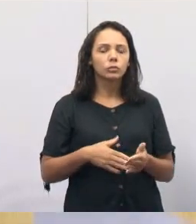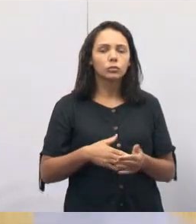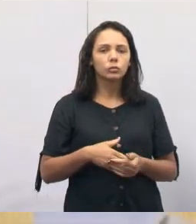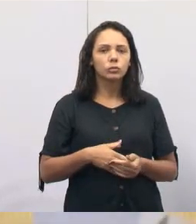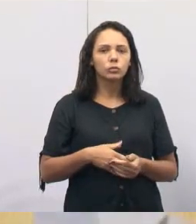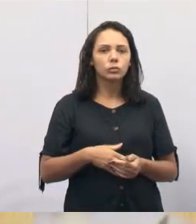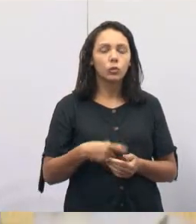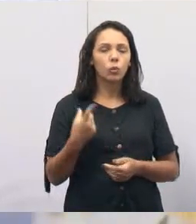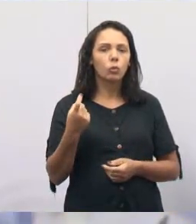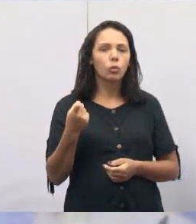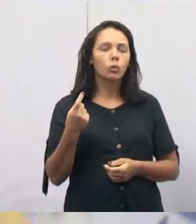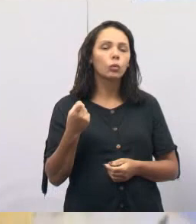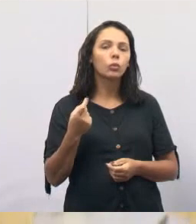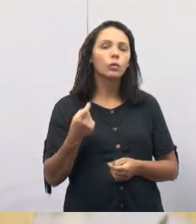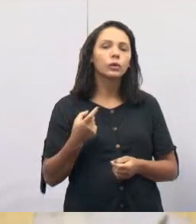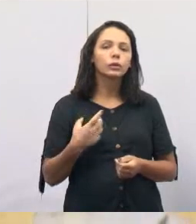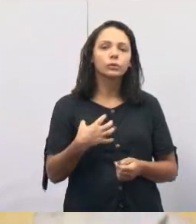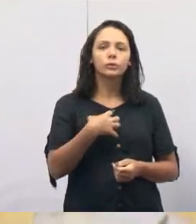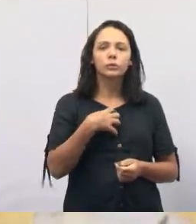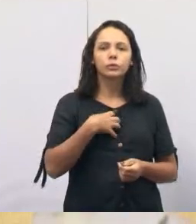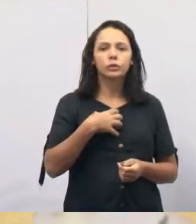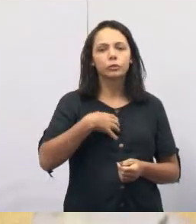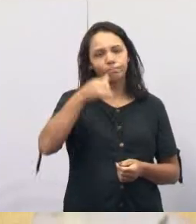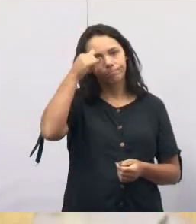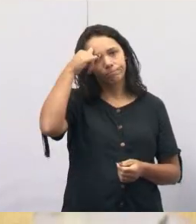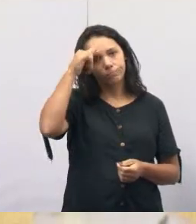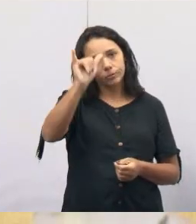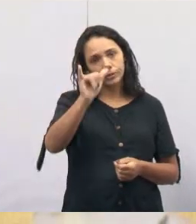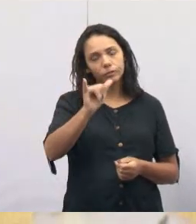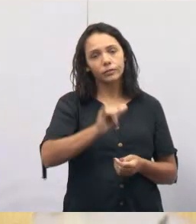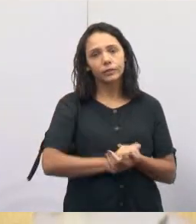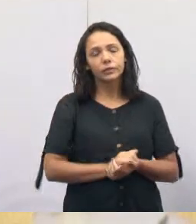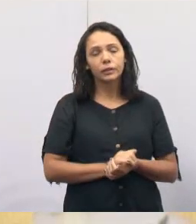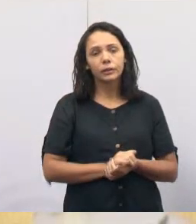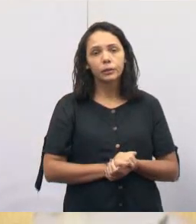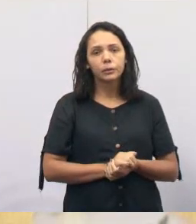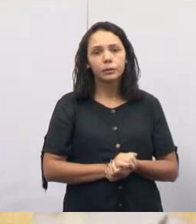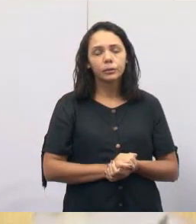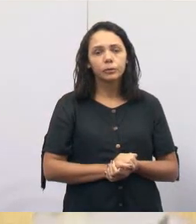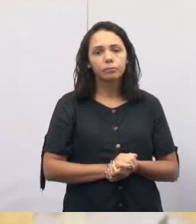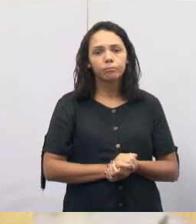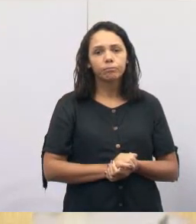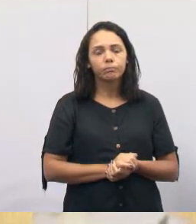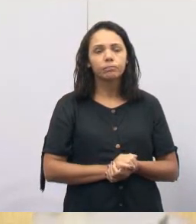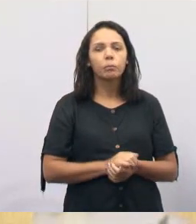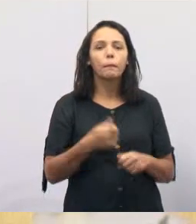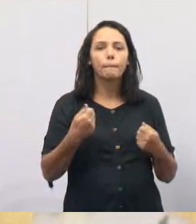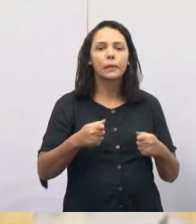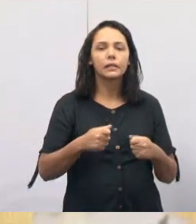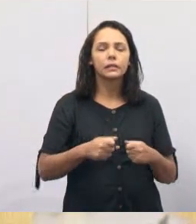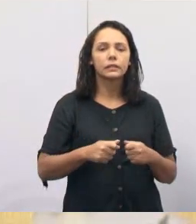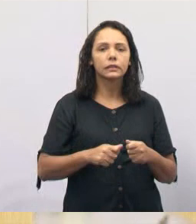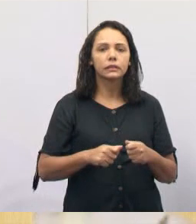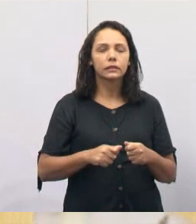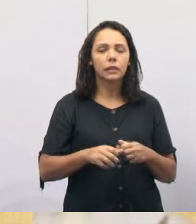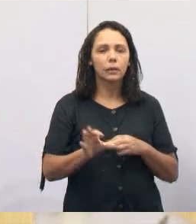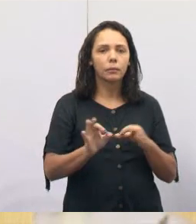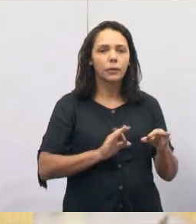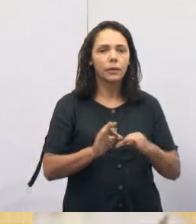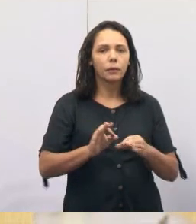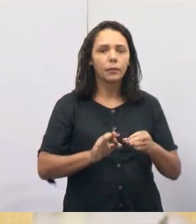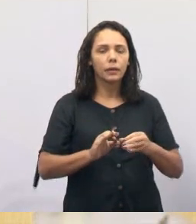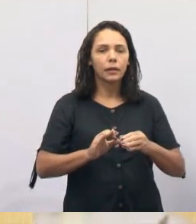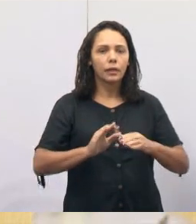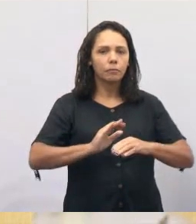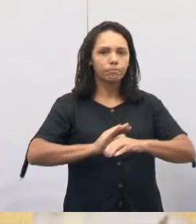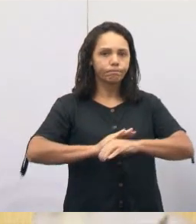o excesso de velocidade praticada pelos motoristas e motociclistas, seria a colocação de lombada elevada ao invés de